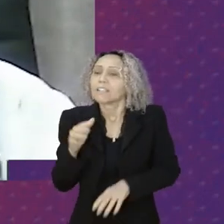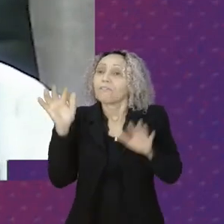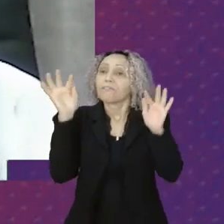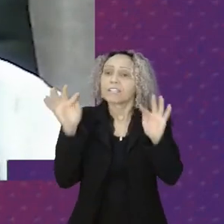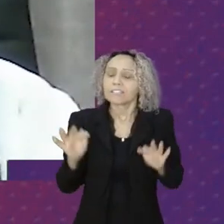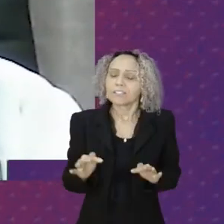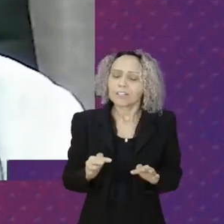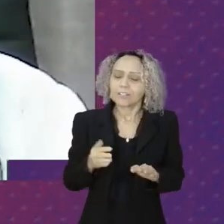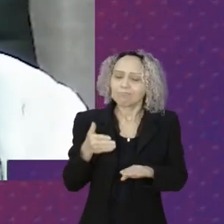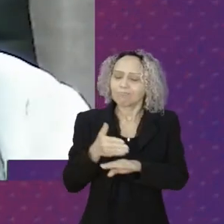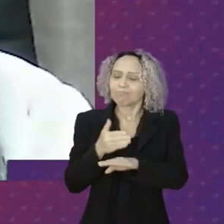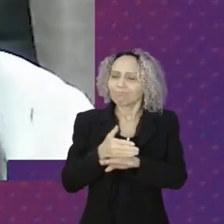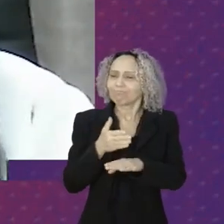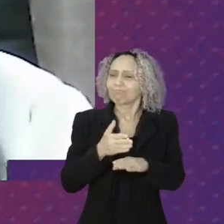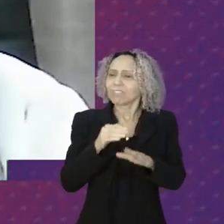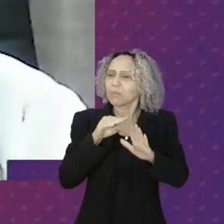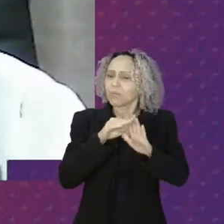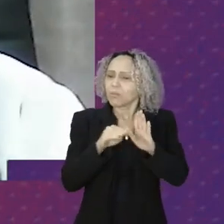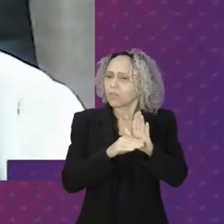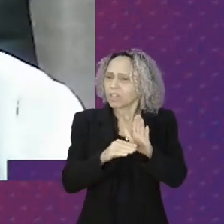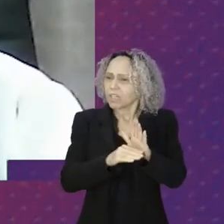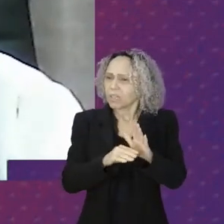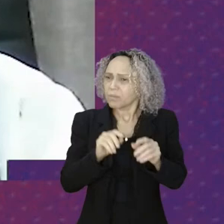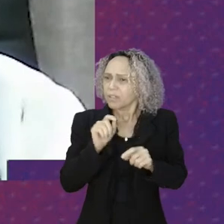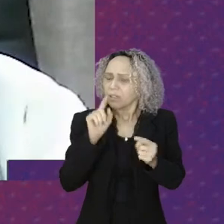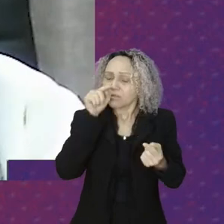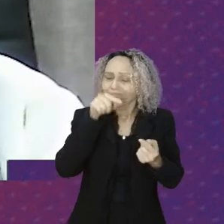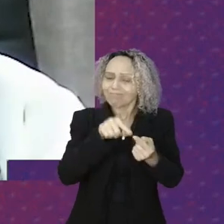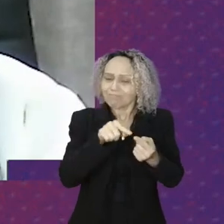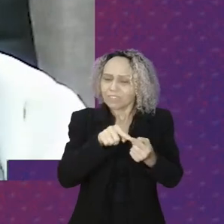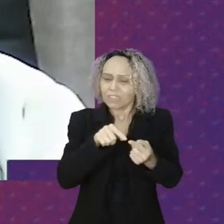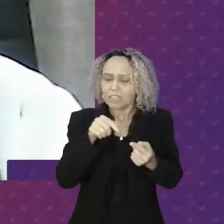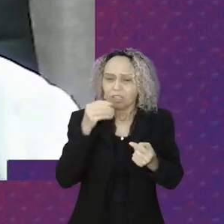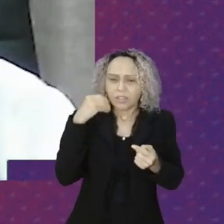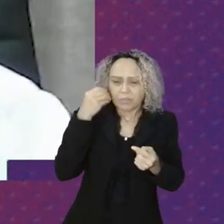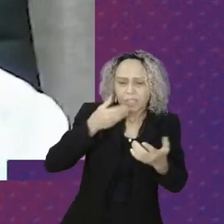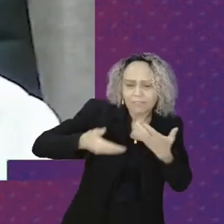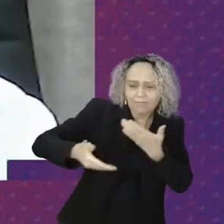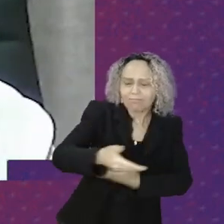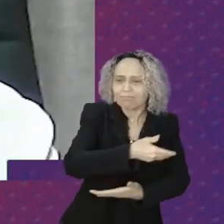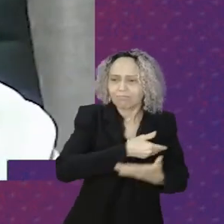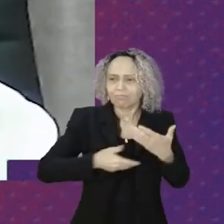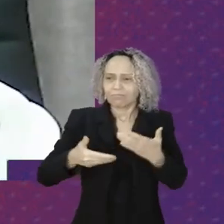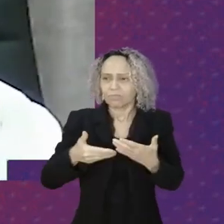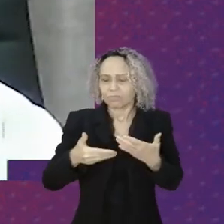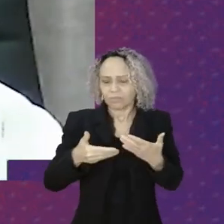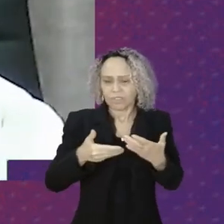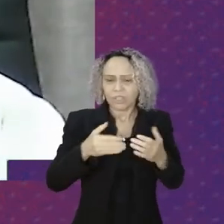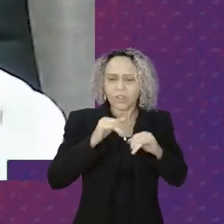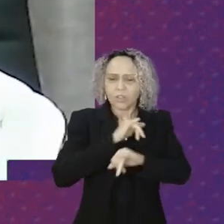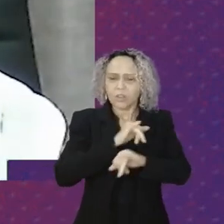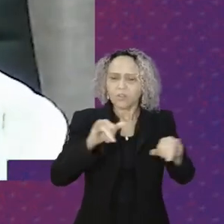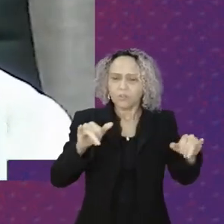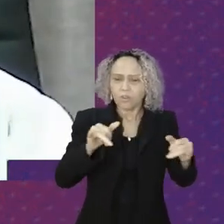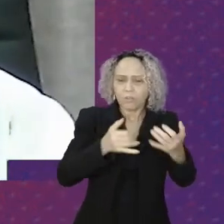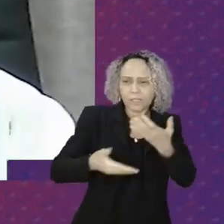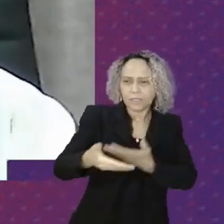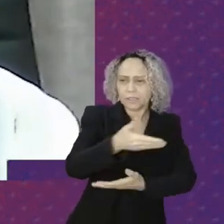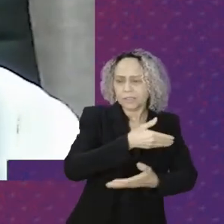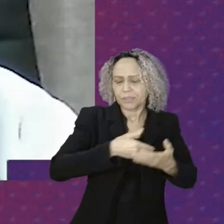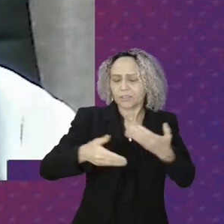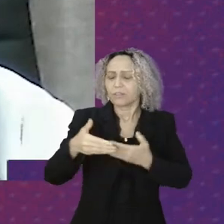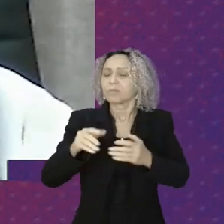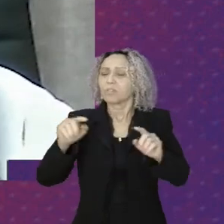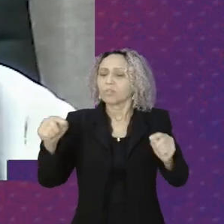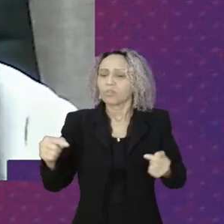que visa cada vez mais poder permitir essa troca de experiências, socialização das informações sobre as